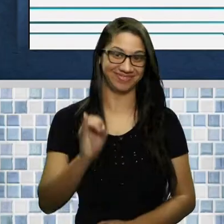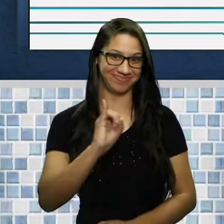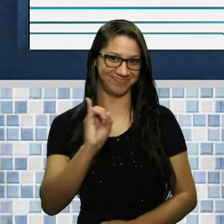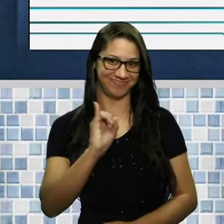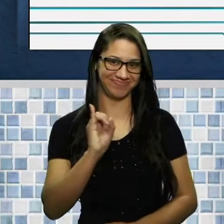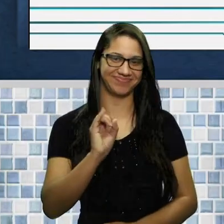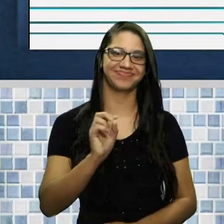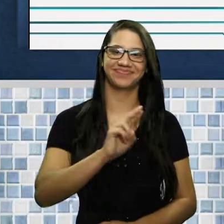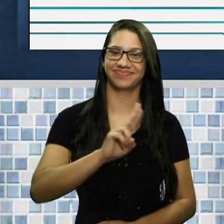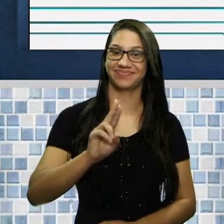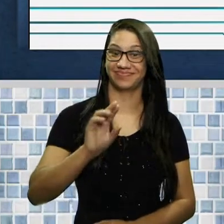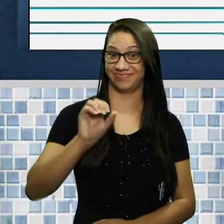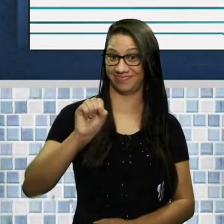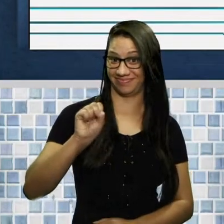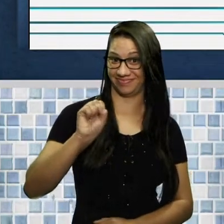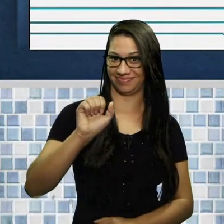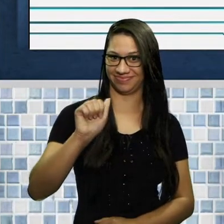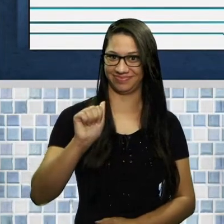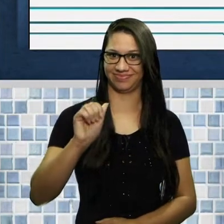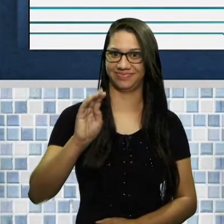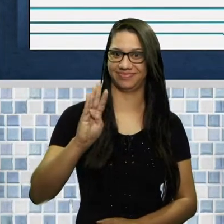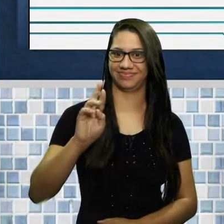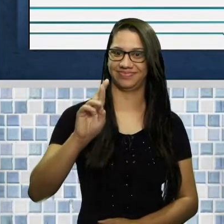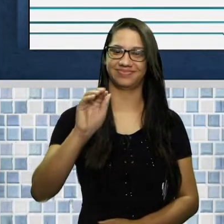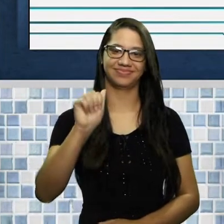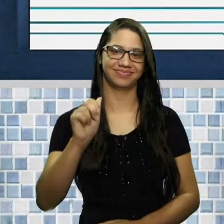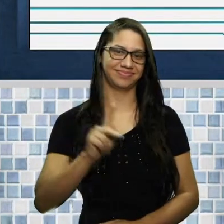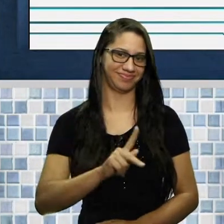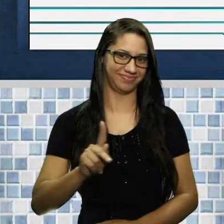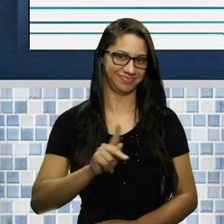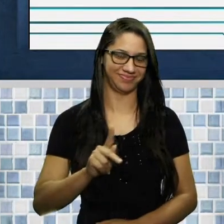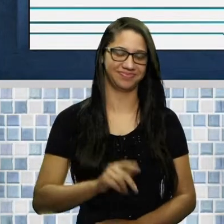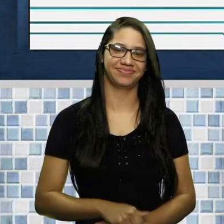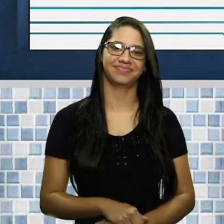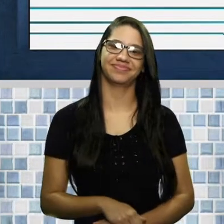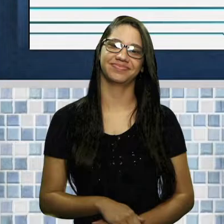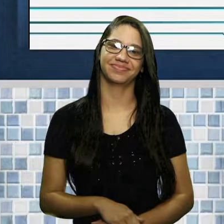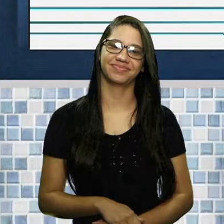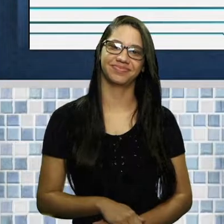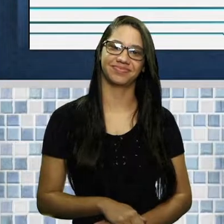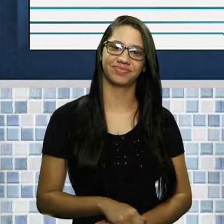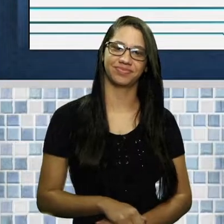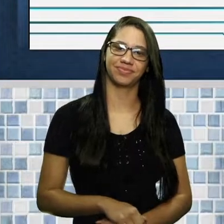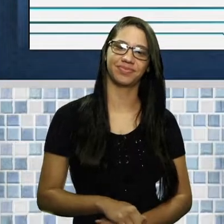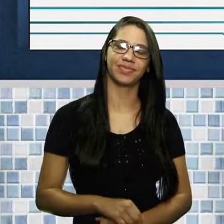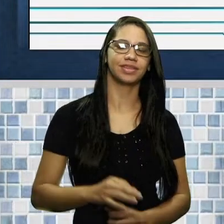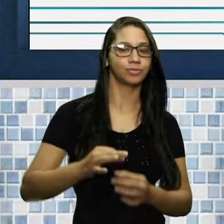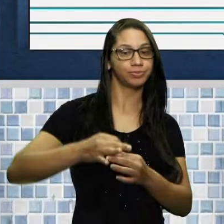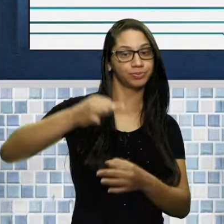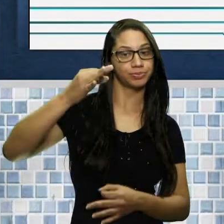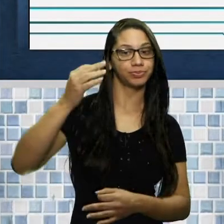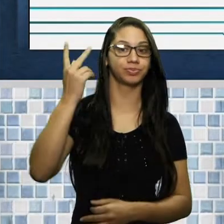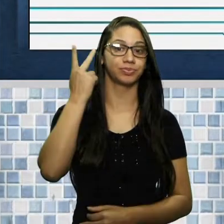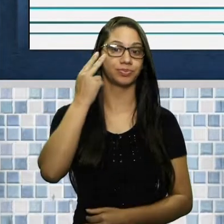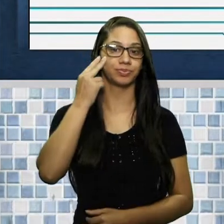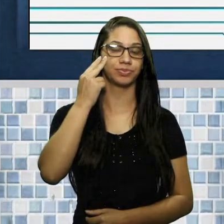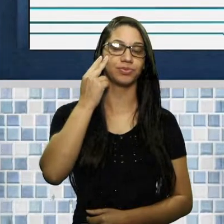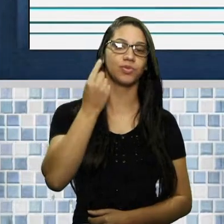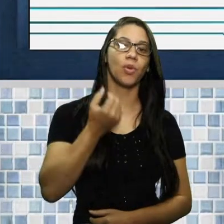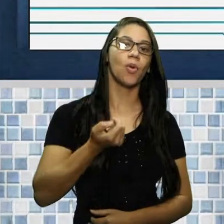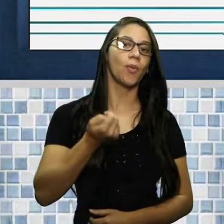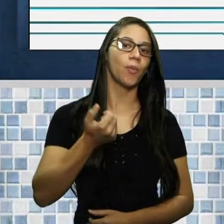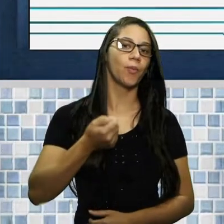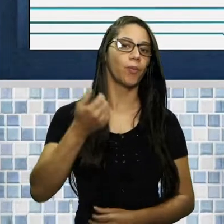Olá, pessoal. Eu sou o professor Seabra e o meu sinal é este. Tenho uma estatura mediana, poucos